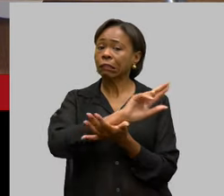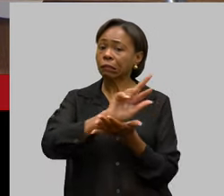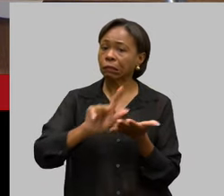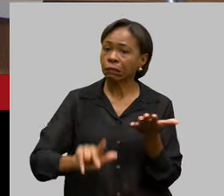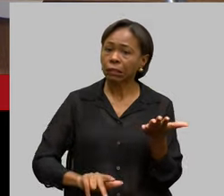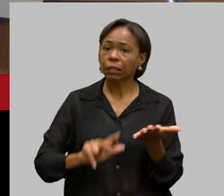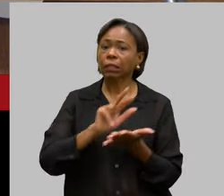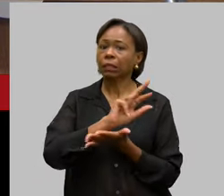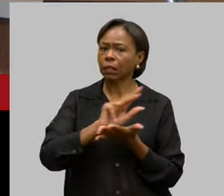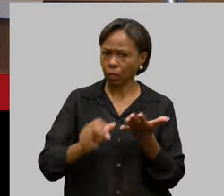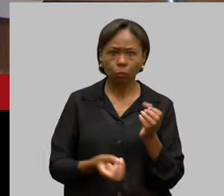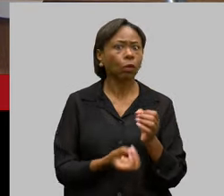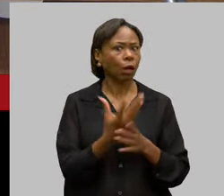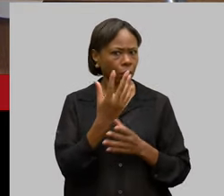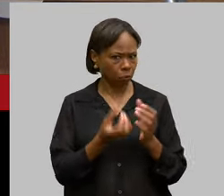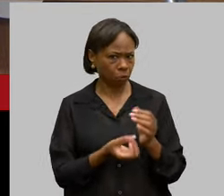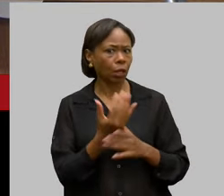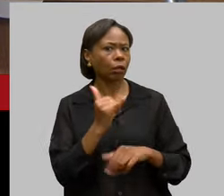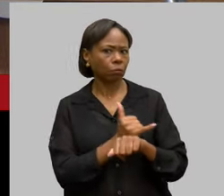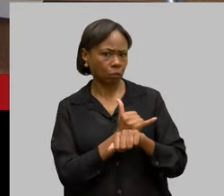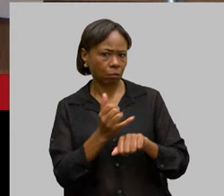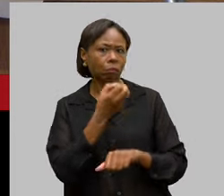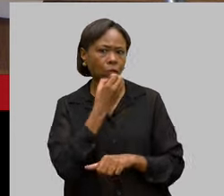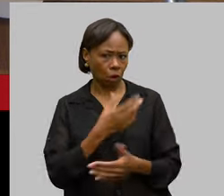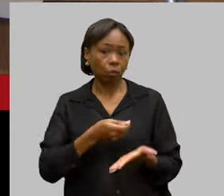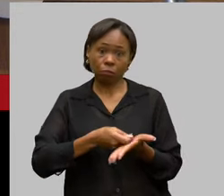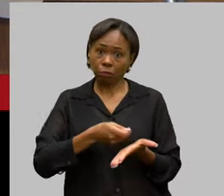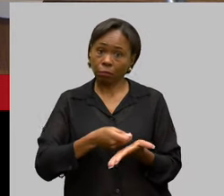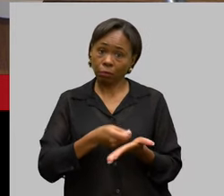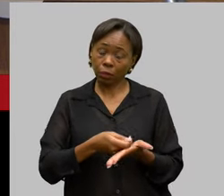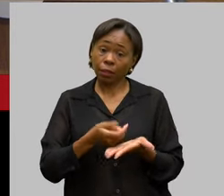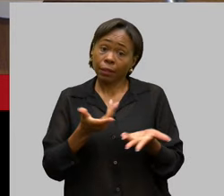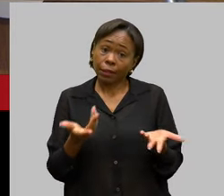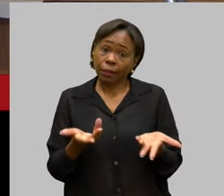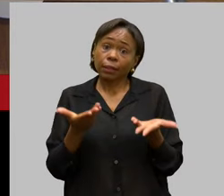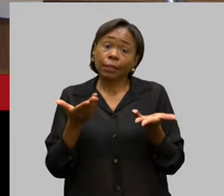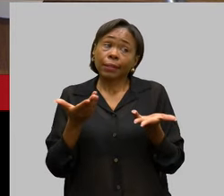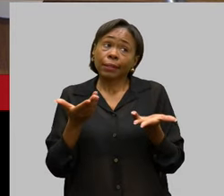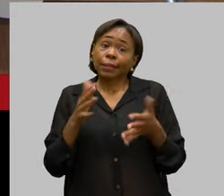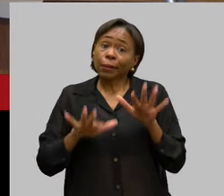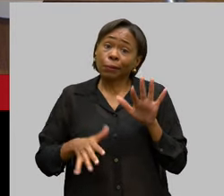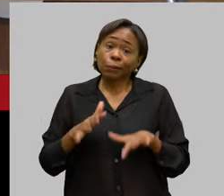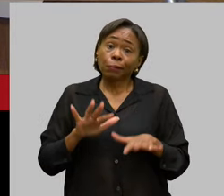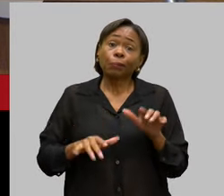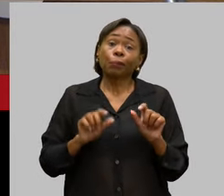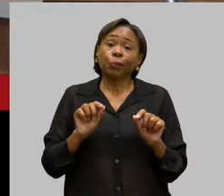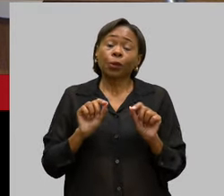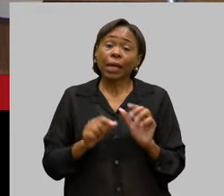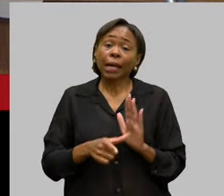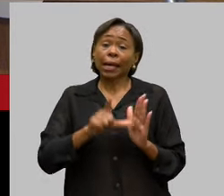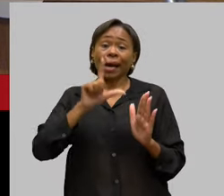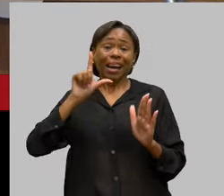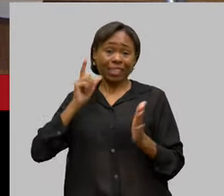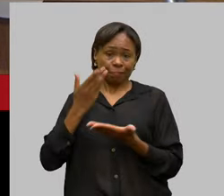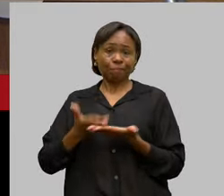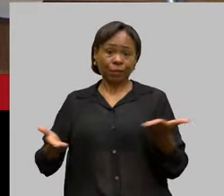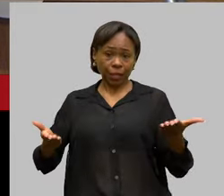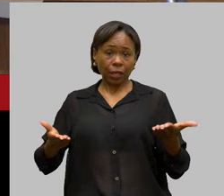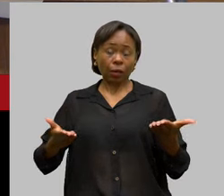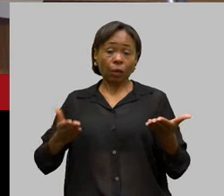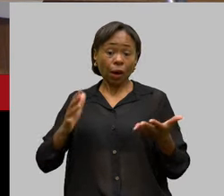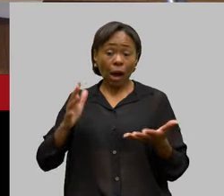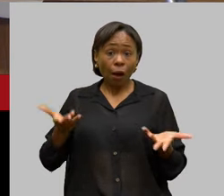são bons mecanismos duros né E talvez recuperar a a aquilo que foi perdido para melhorar a